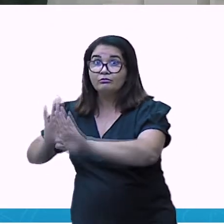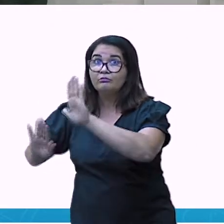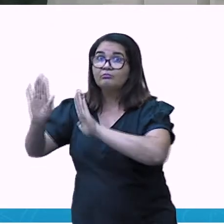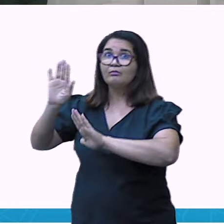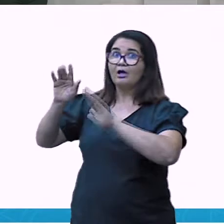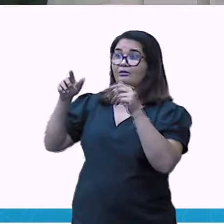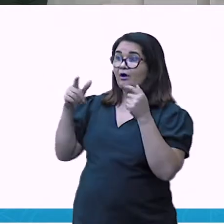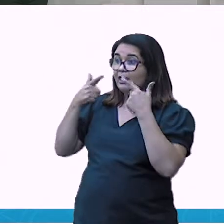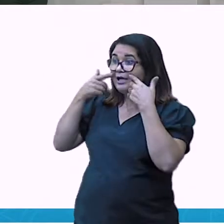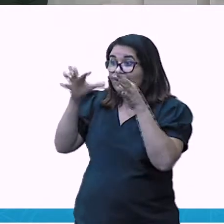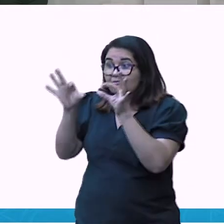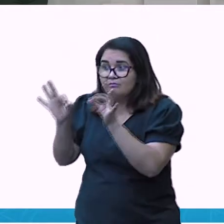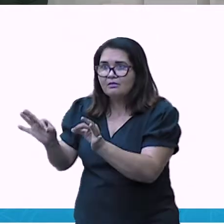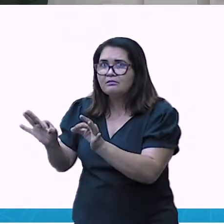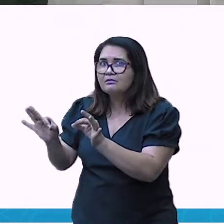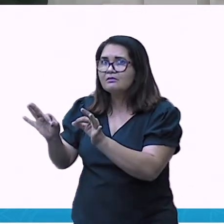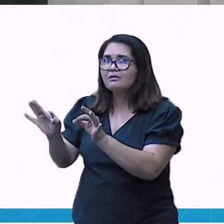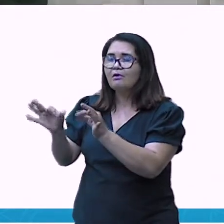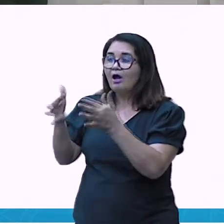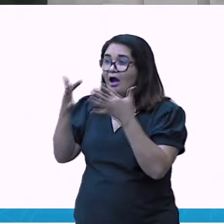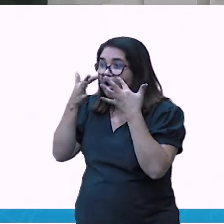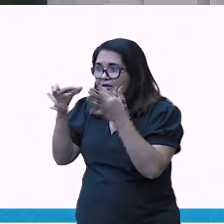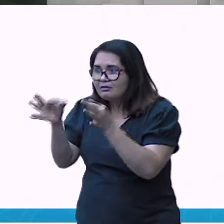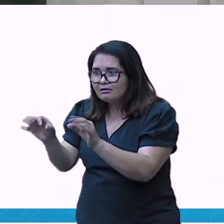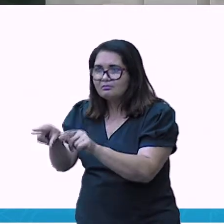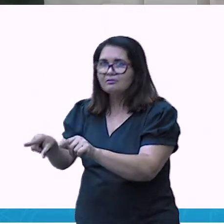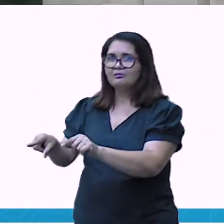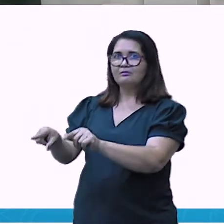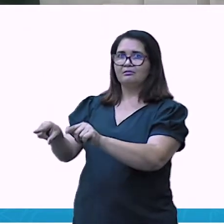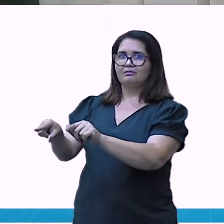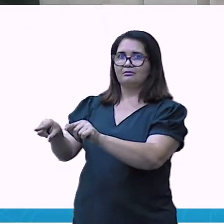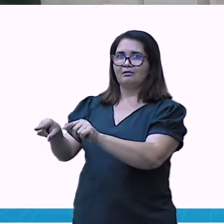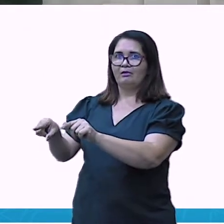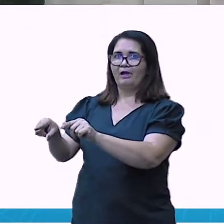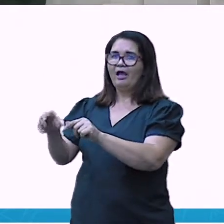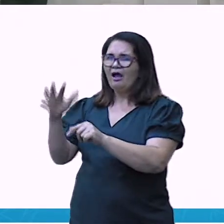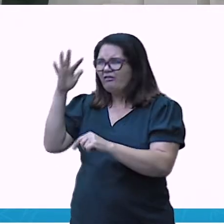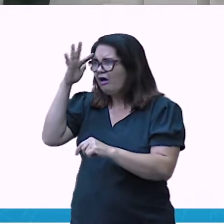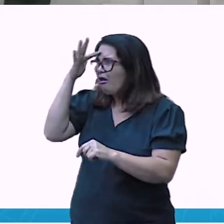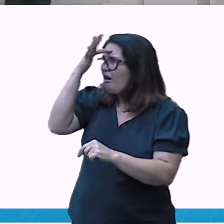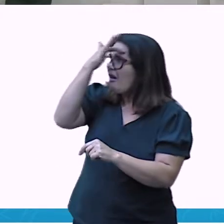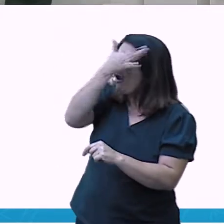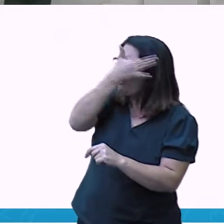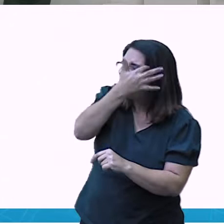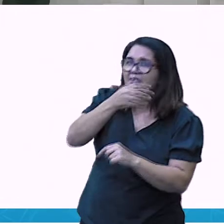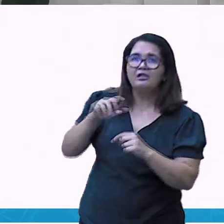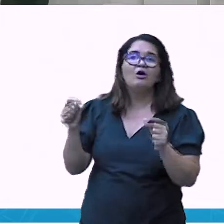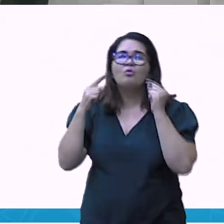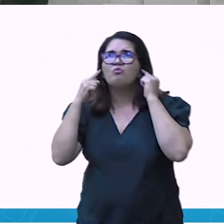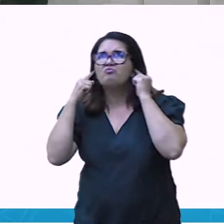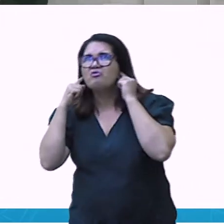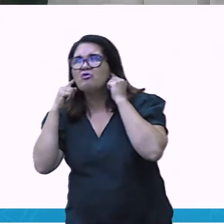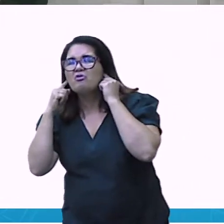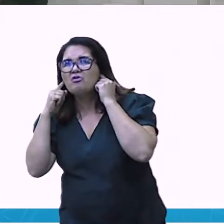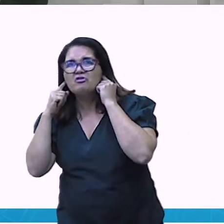quando eu estou deitada, né? Quando eu não estou realizando nenhuma atividade.